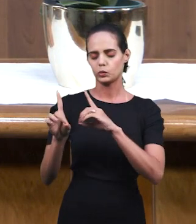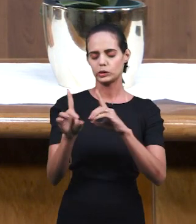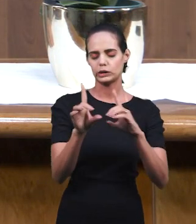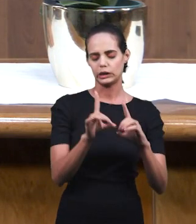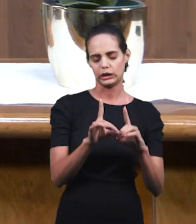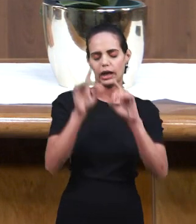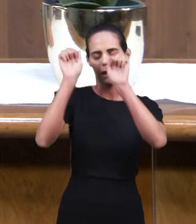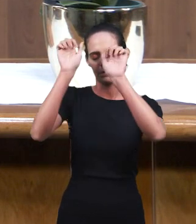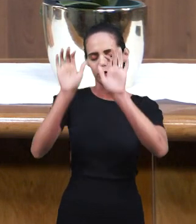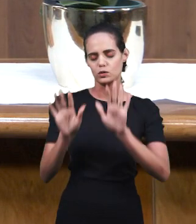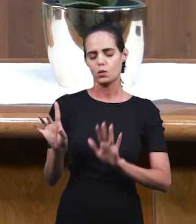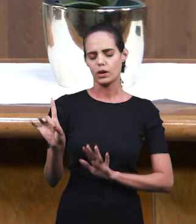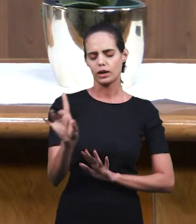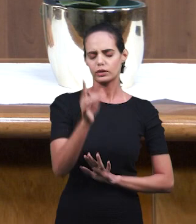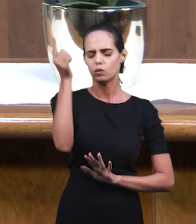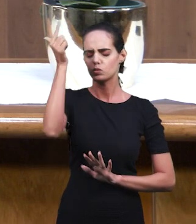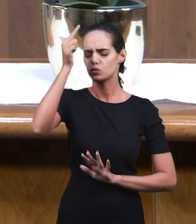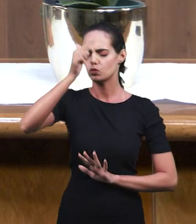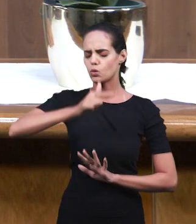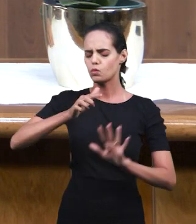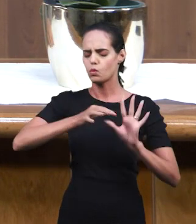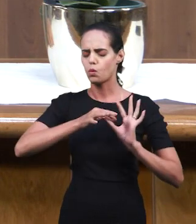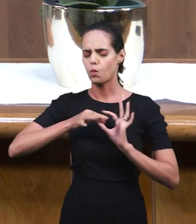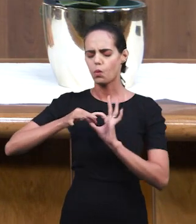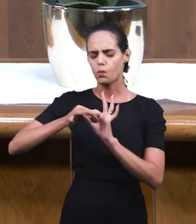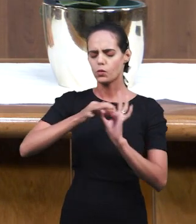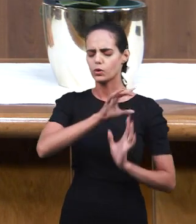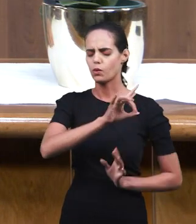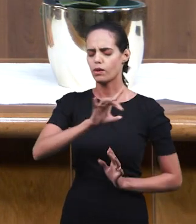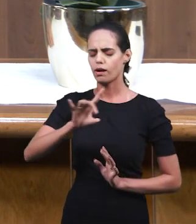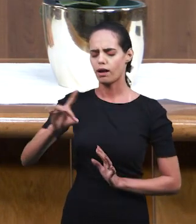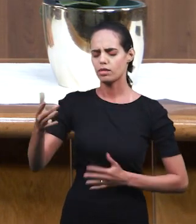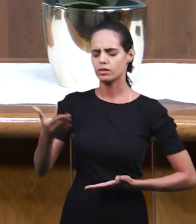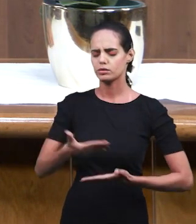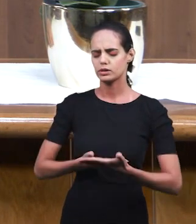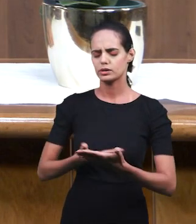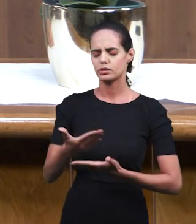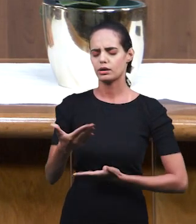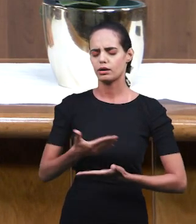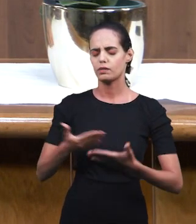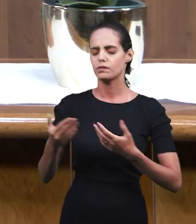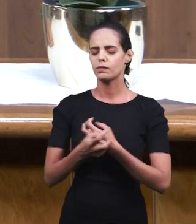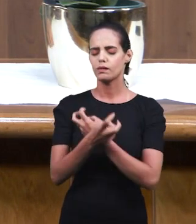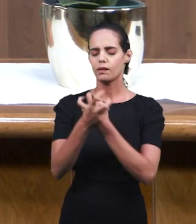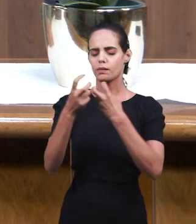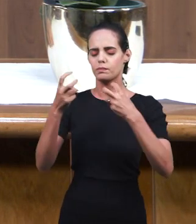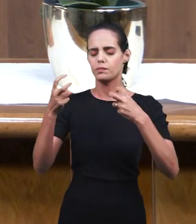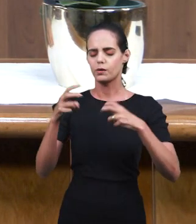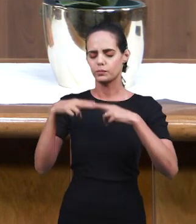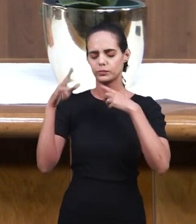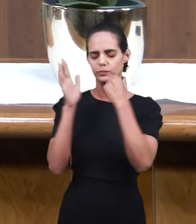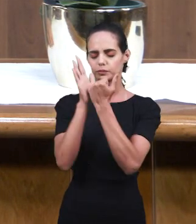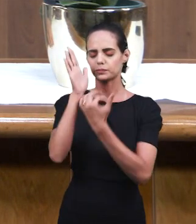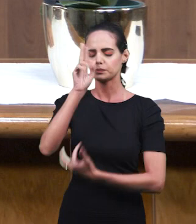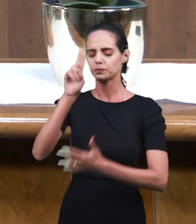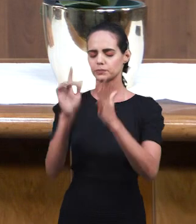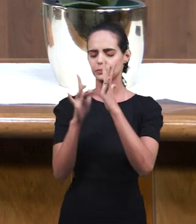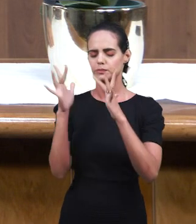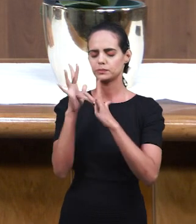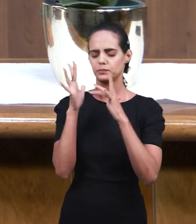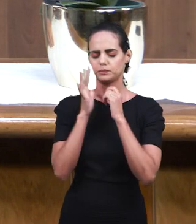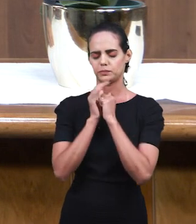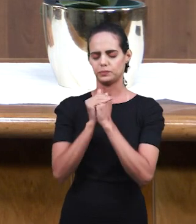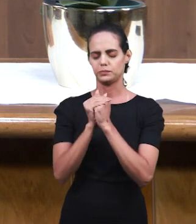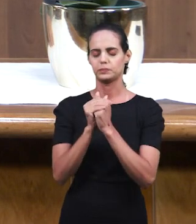abençoa, Senhor, renova, vivifica a Tua igreja, cada servo Teu, é o clamor que fazemos pelo sangue em nome do Senhor